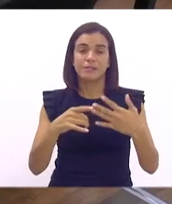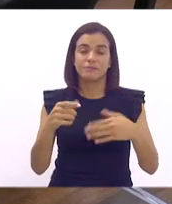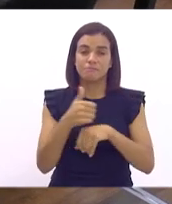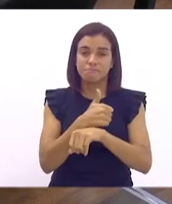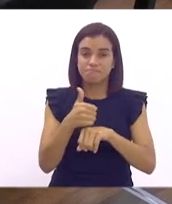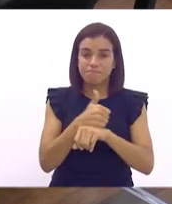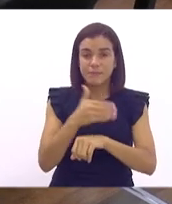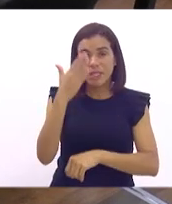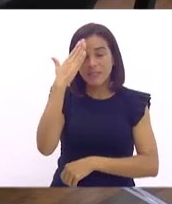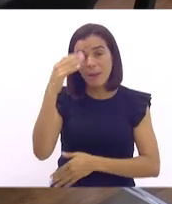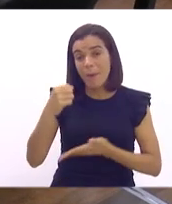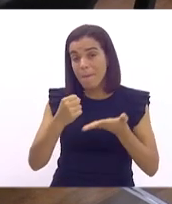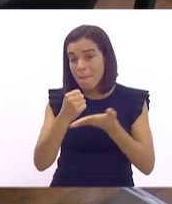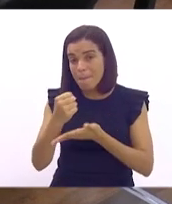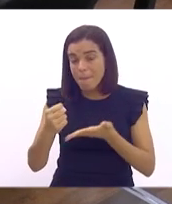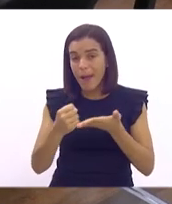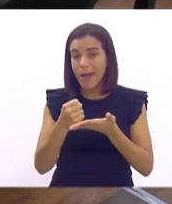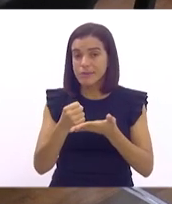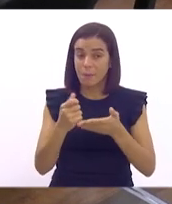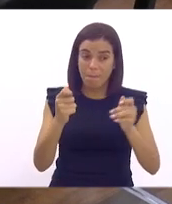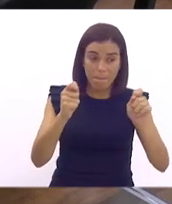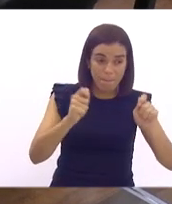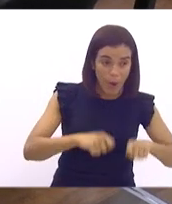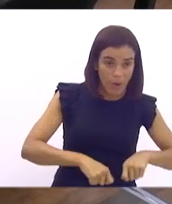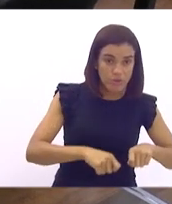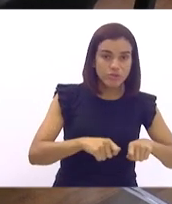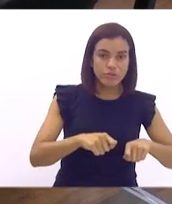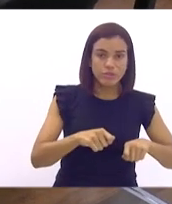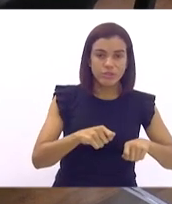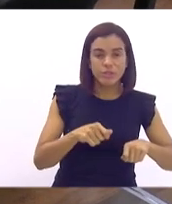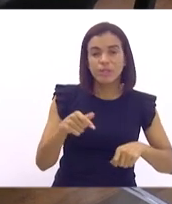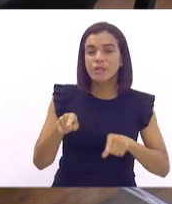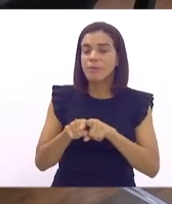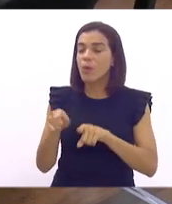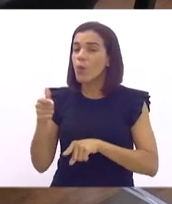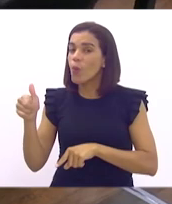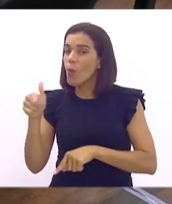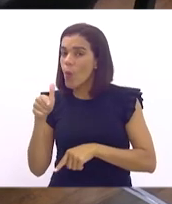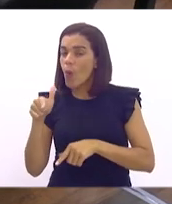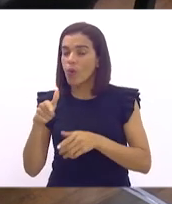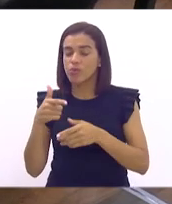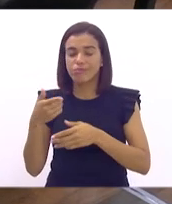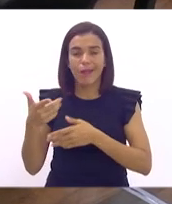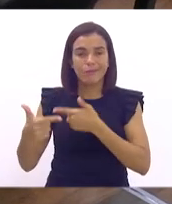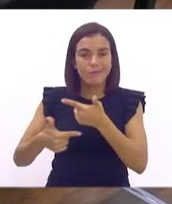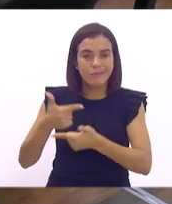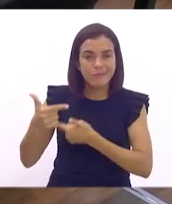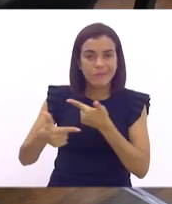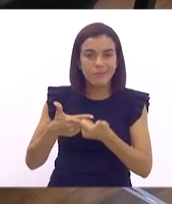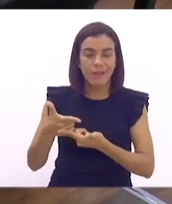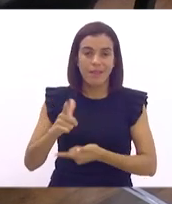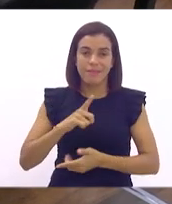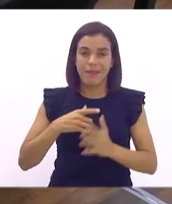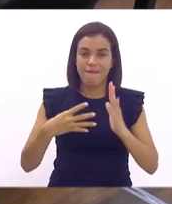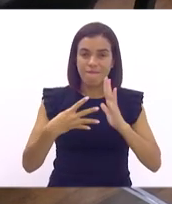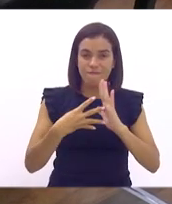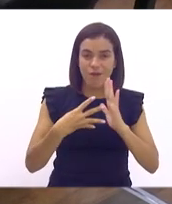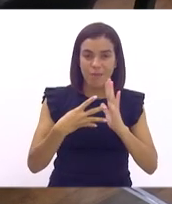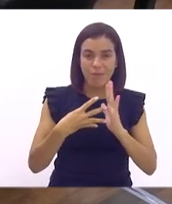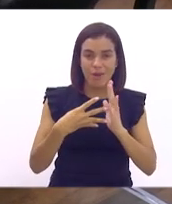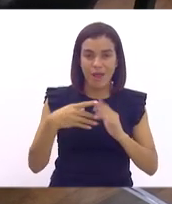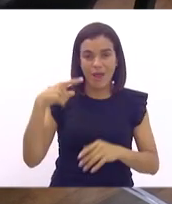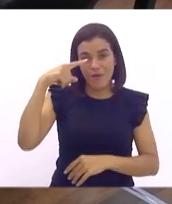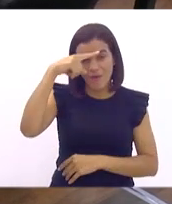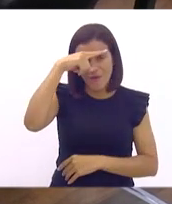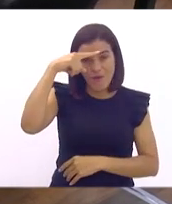minimamente o que pode e o que o outro está tratando. Da mesma forma que a gente tem hoje o formulário Frida,